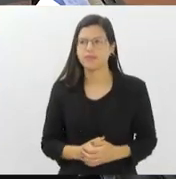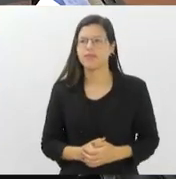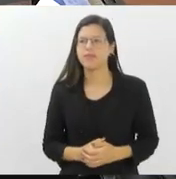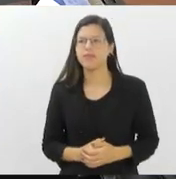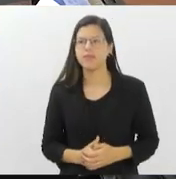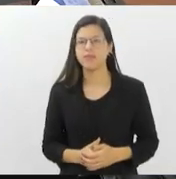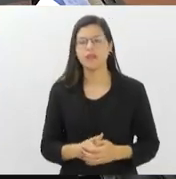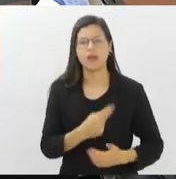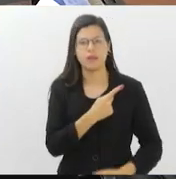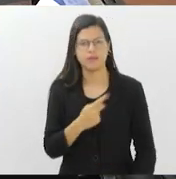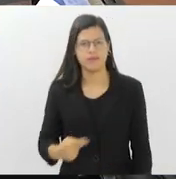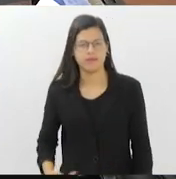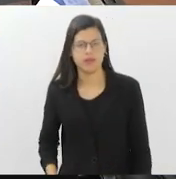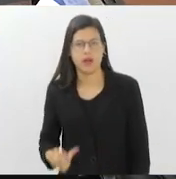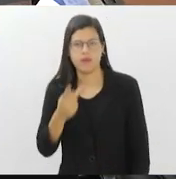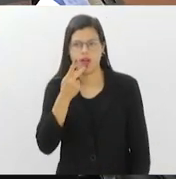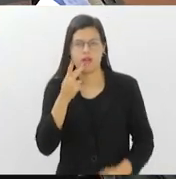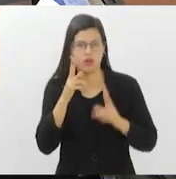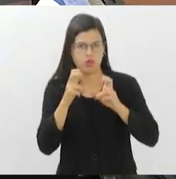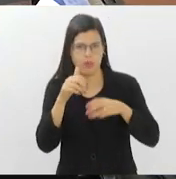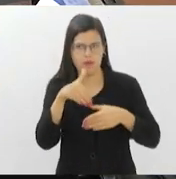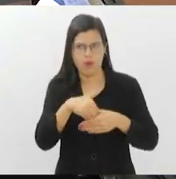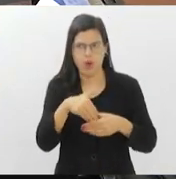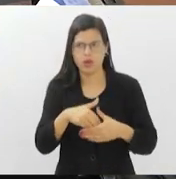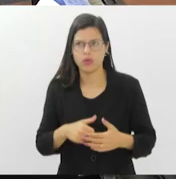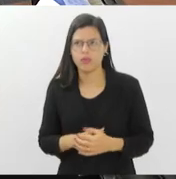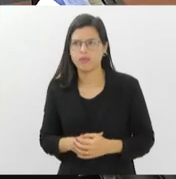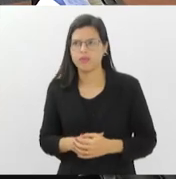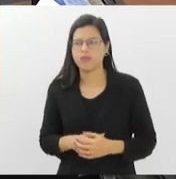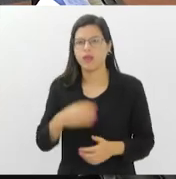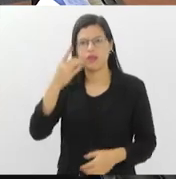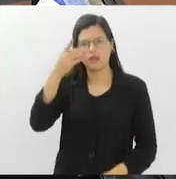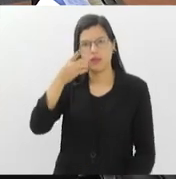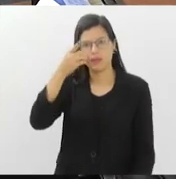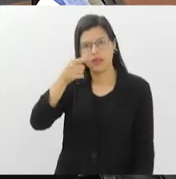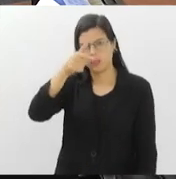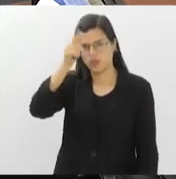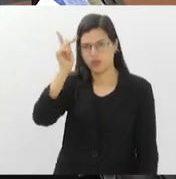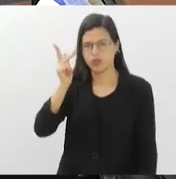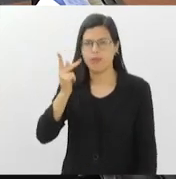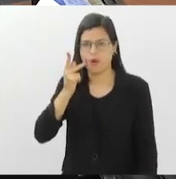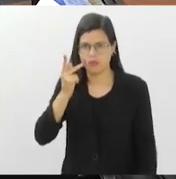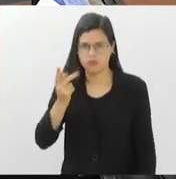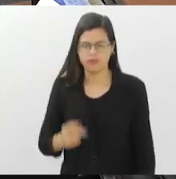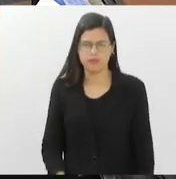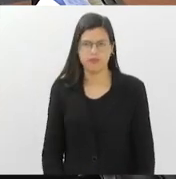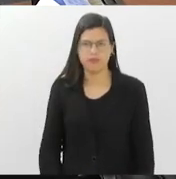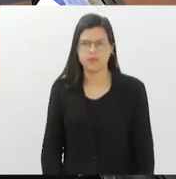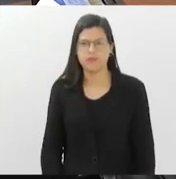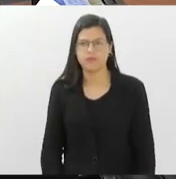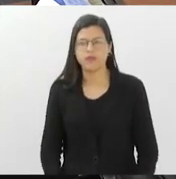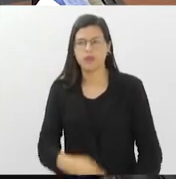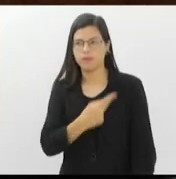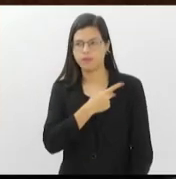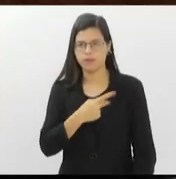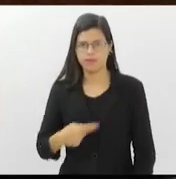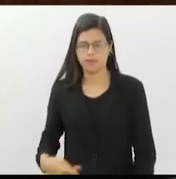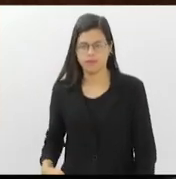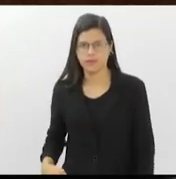declaração de voto. Declaração de voto. Pois não, deputado Luiz Paulo. Senhora Presidente,